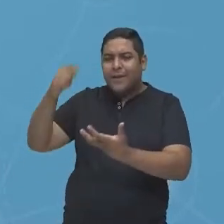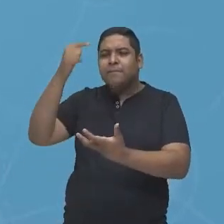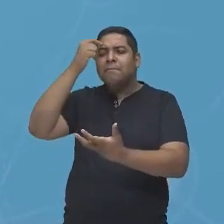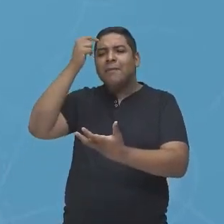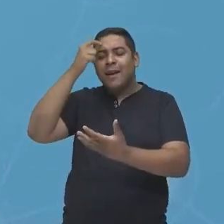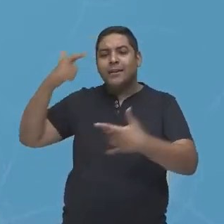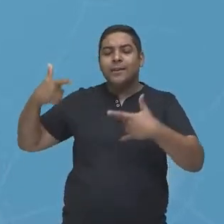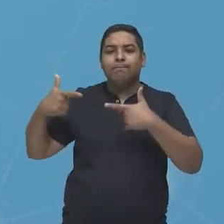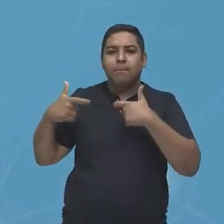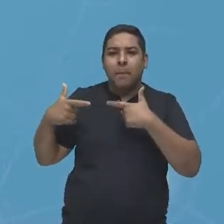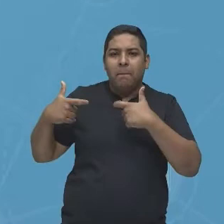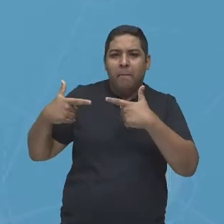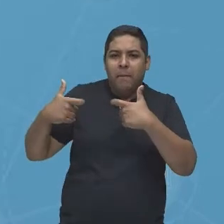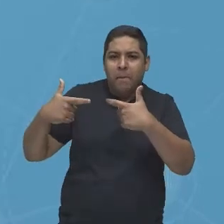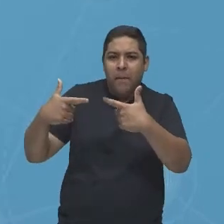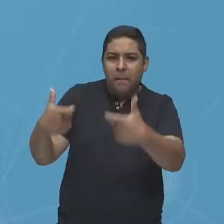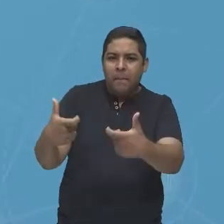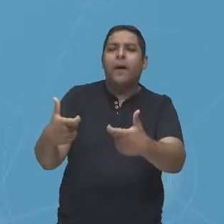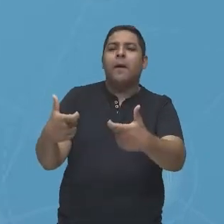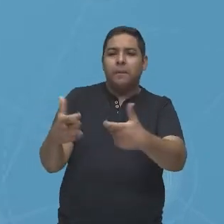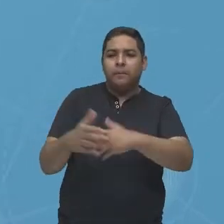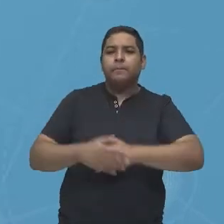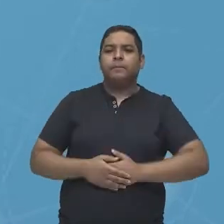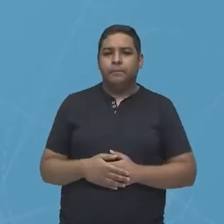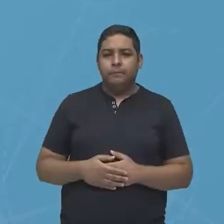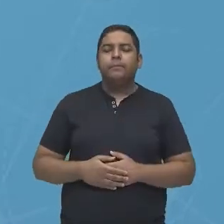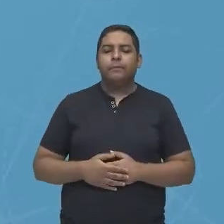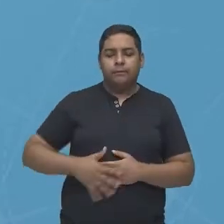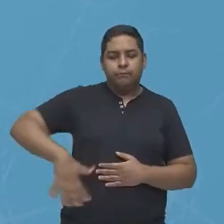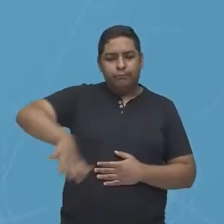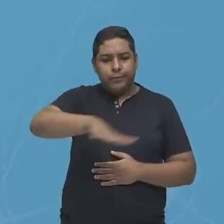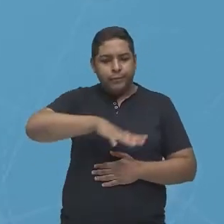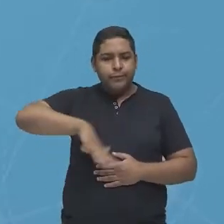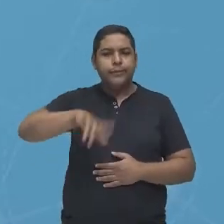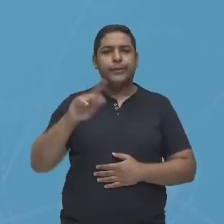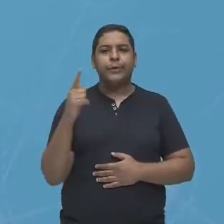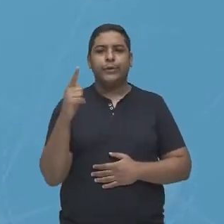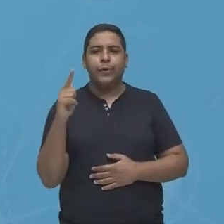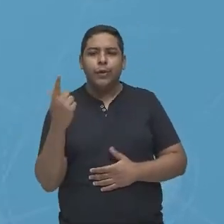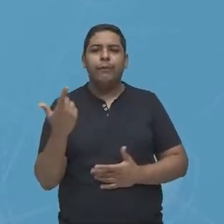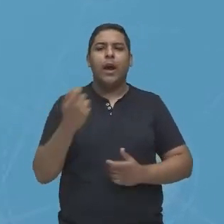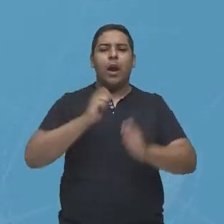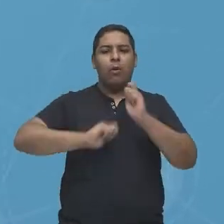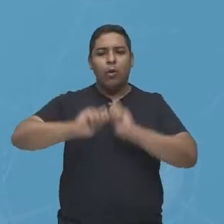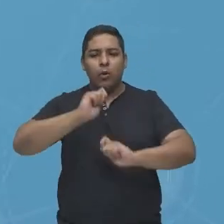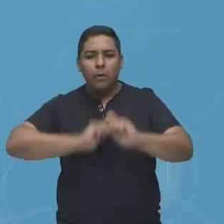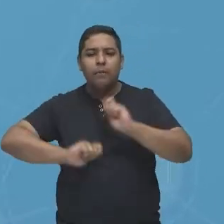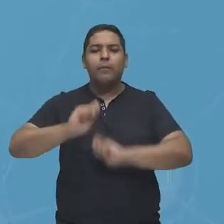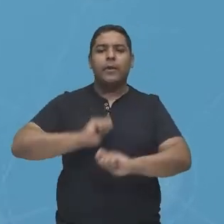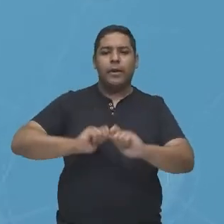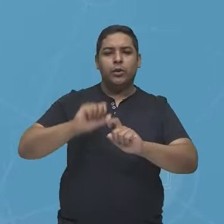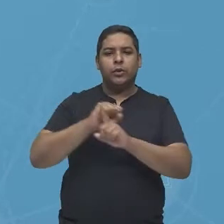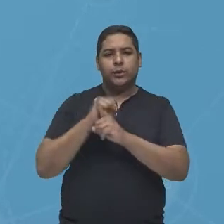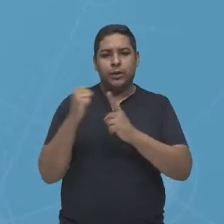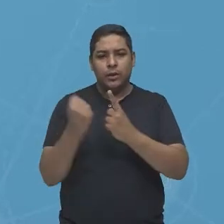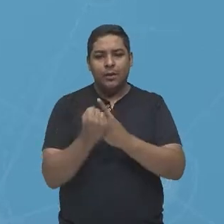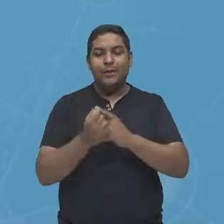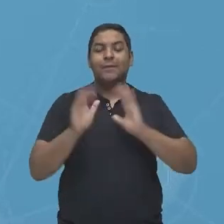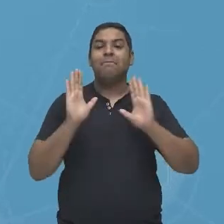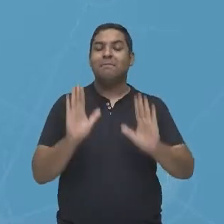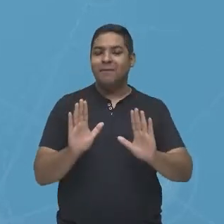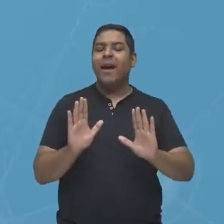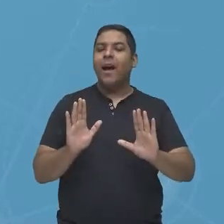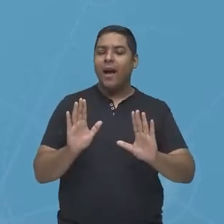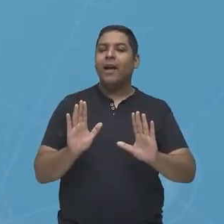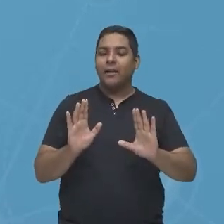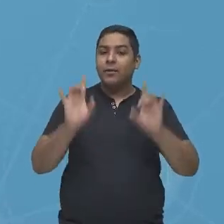a Europa nas suas estruturas, o seu espaço geográfico, a sua economia, a sua sociedade. Mas, em especial, vocês